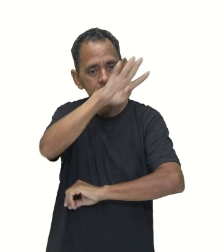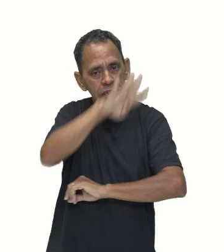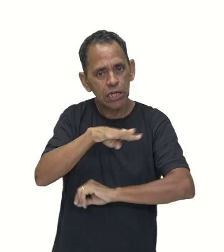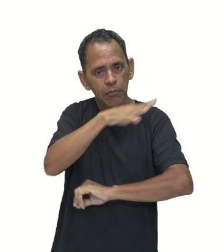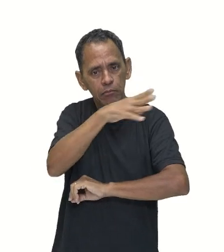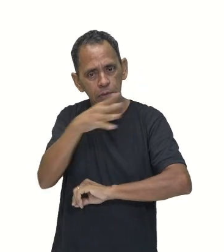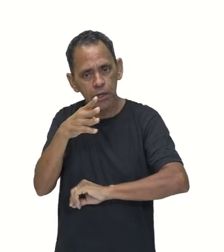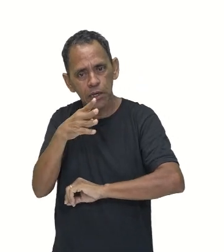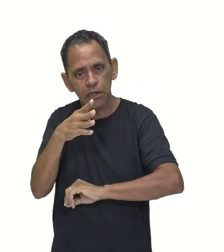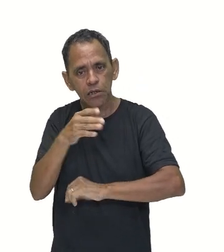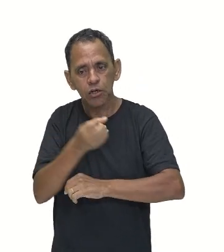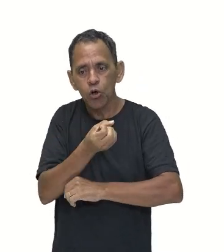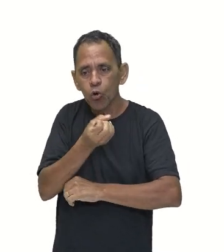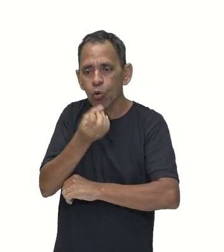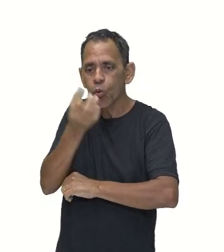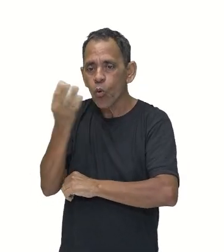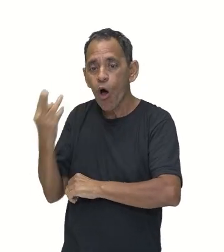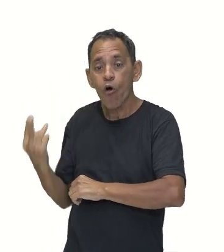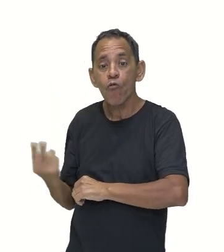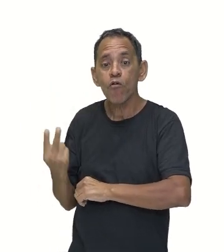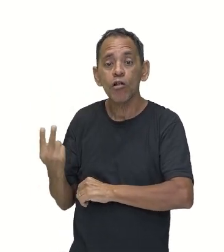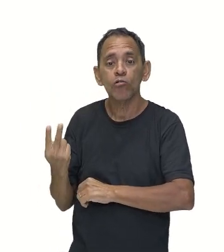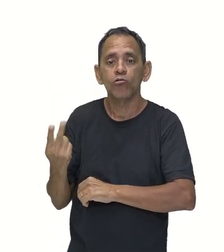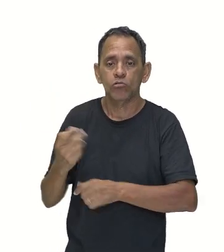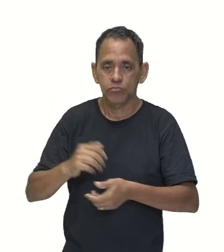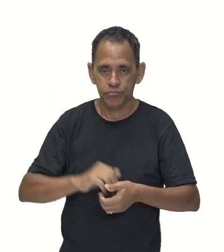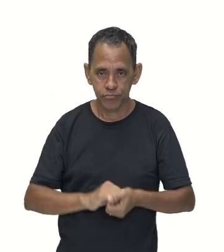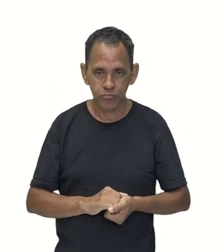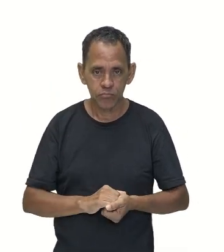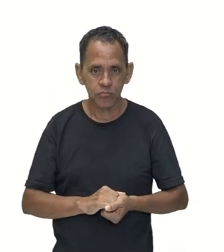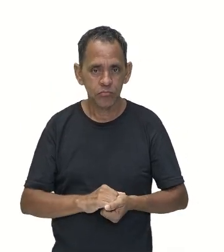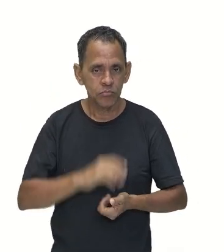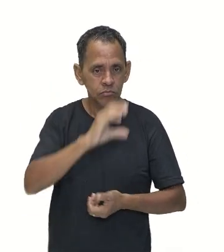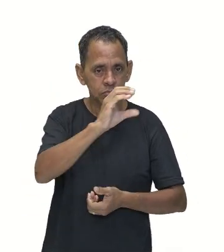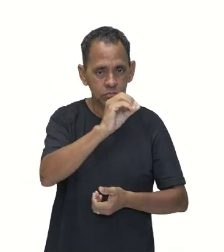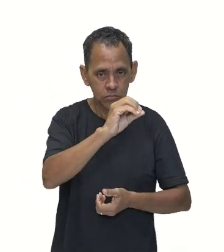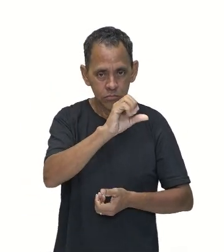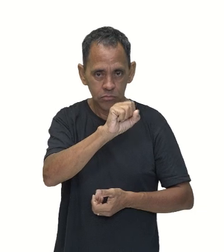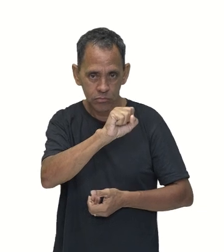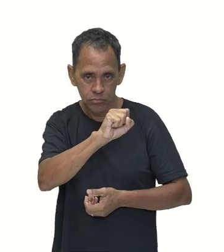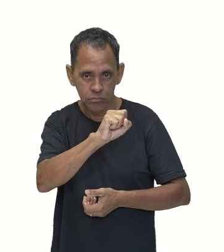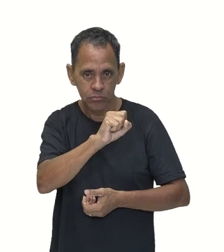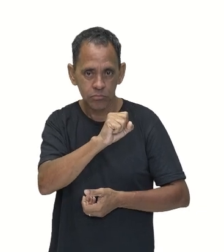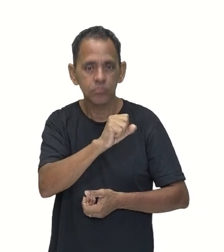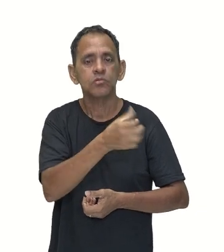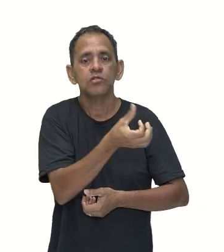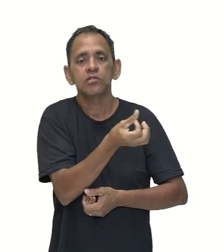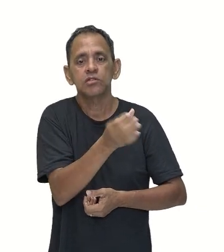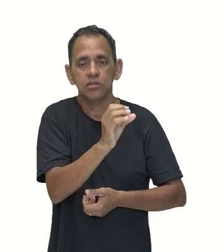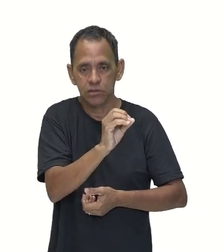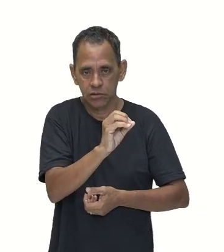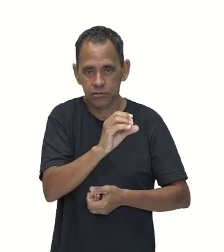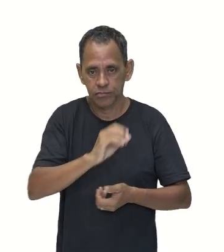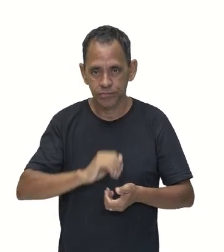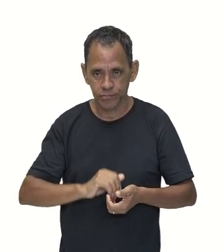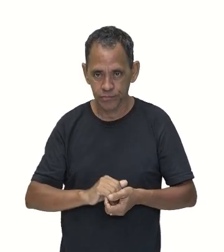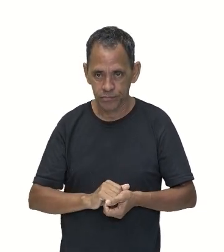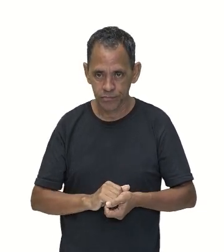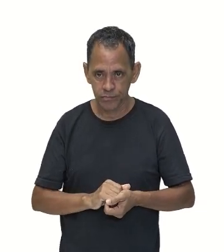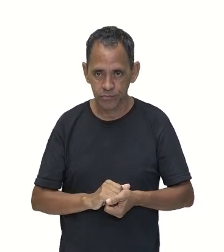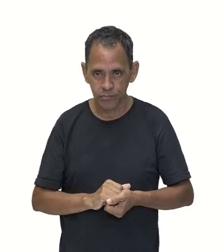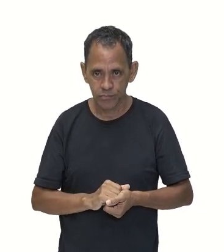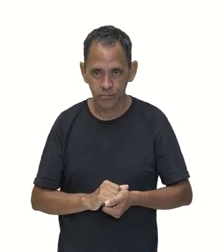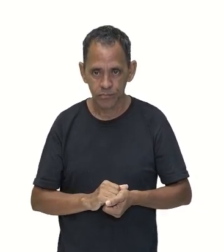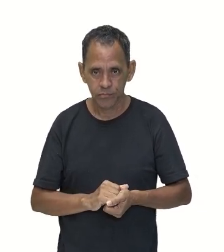é que vale o cosseno de 60 graus. Se a gente tiver uma calculadora científica, é só digitar lá cosseno